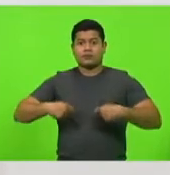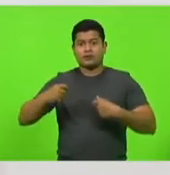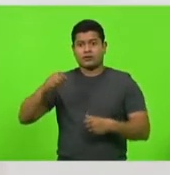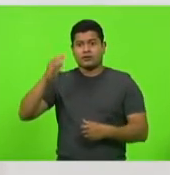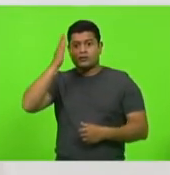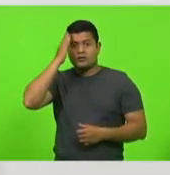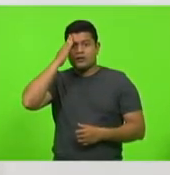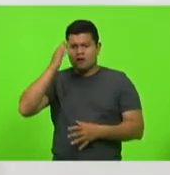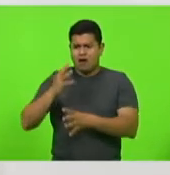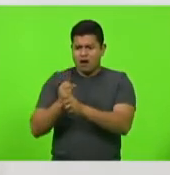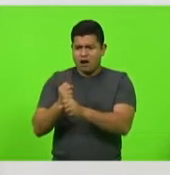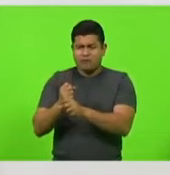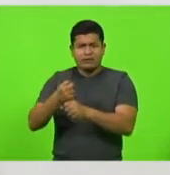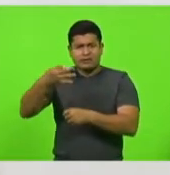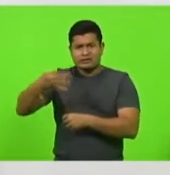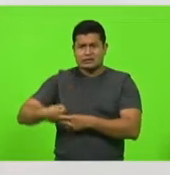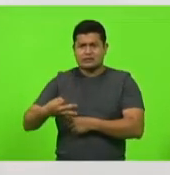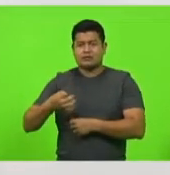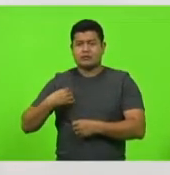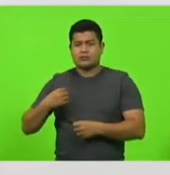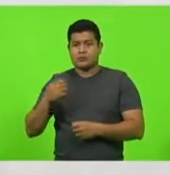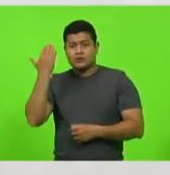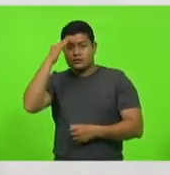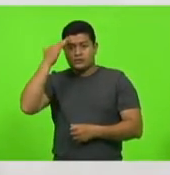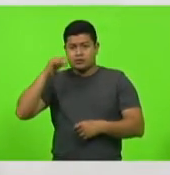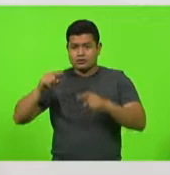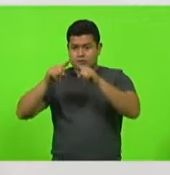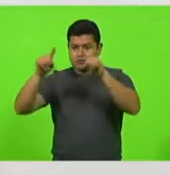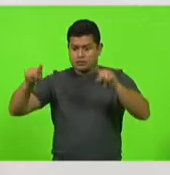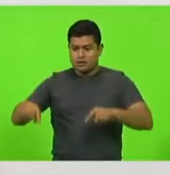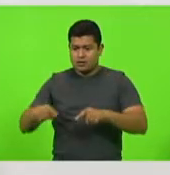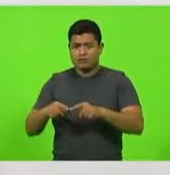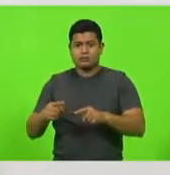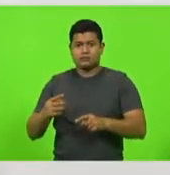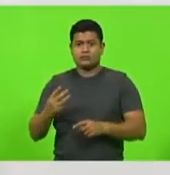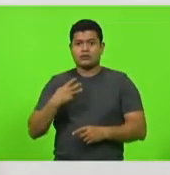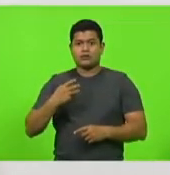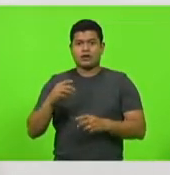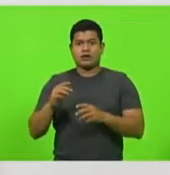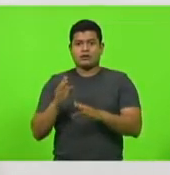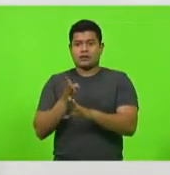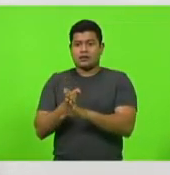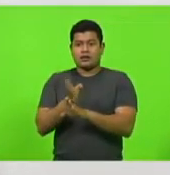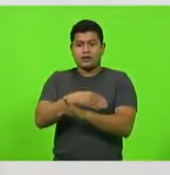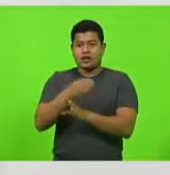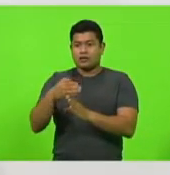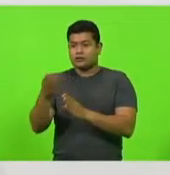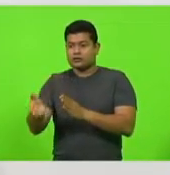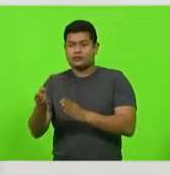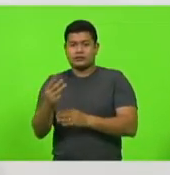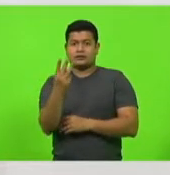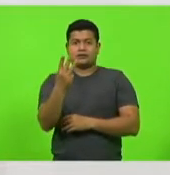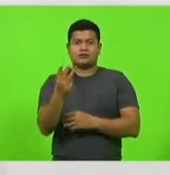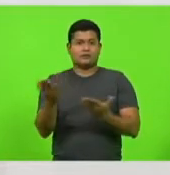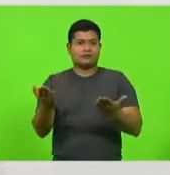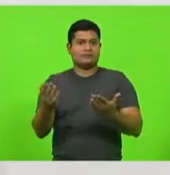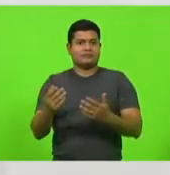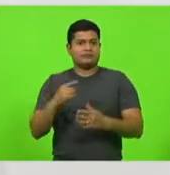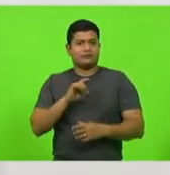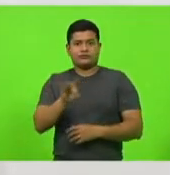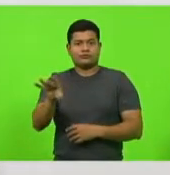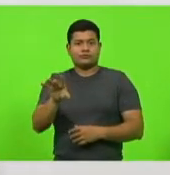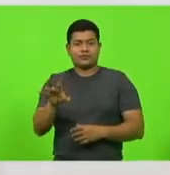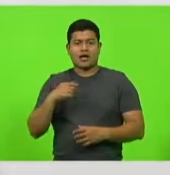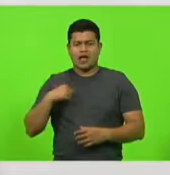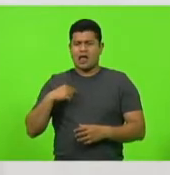lados. Essa história não tem nada a ver com técnica. Não se trata de nenhuma questão incontrolada ou